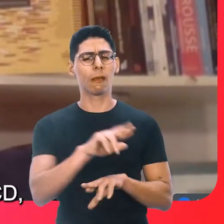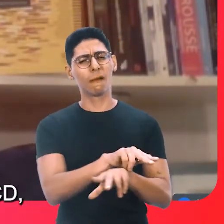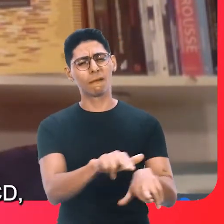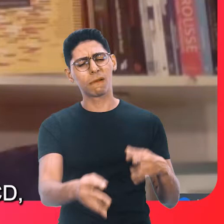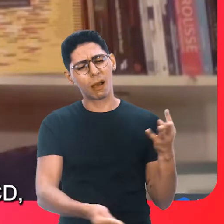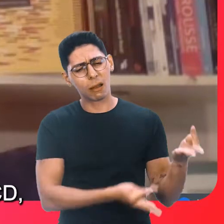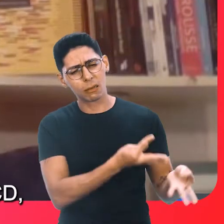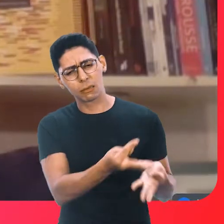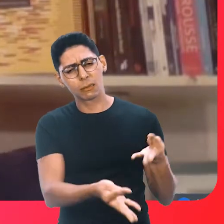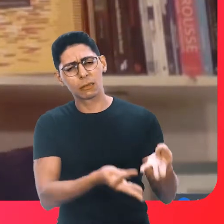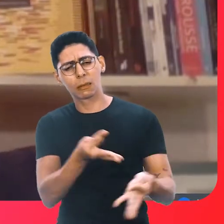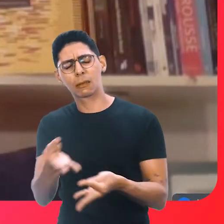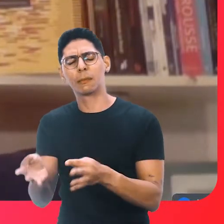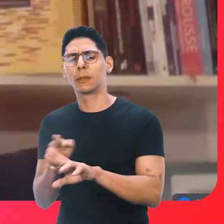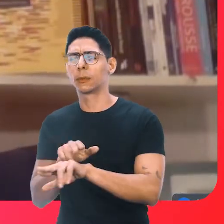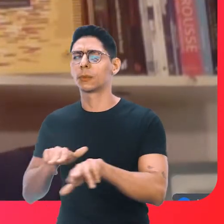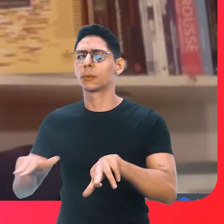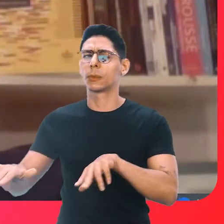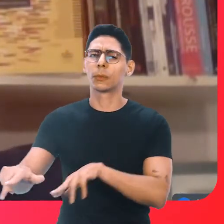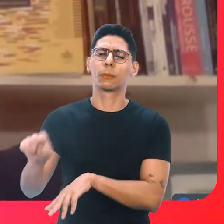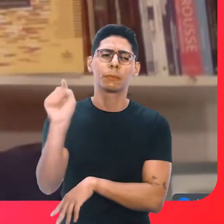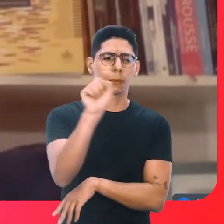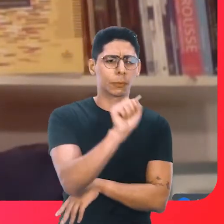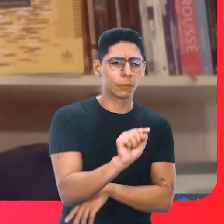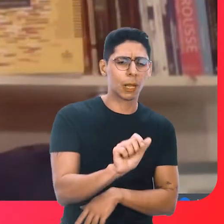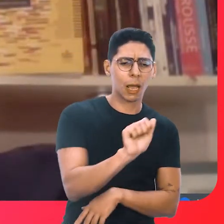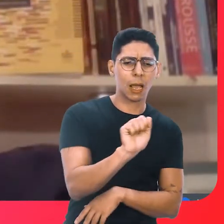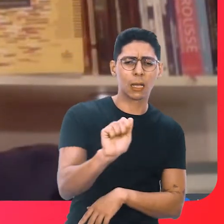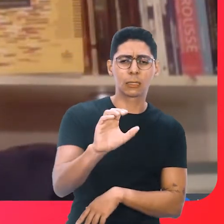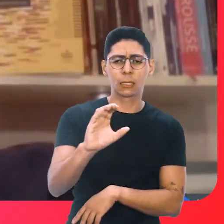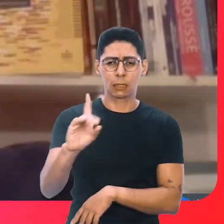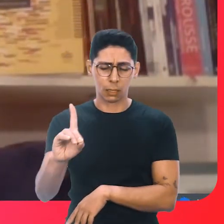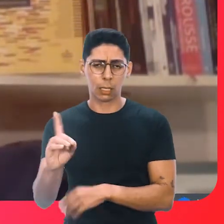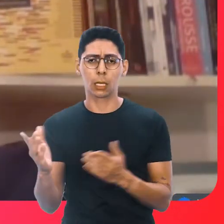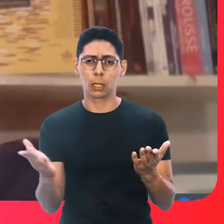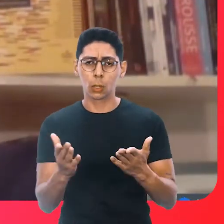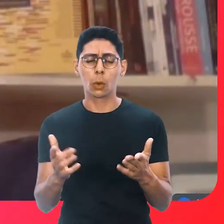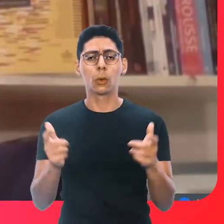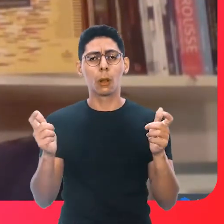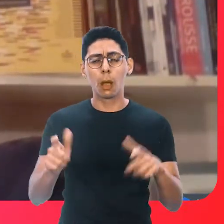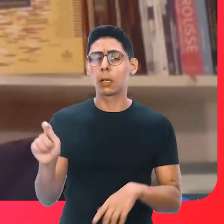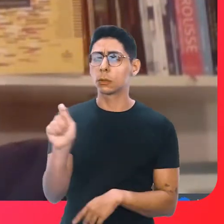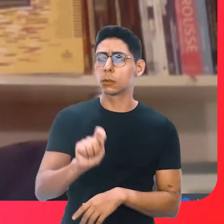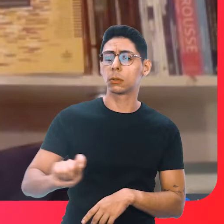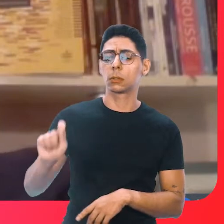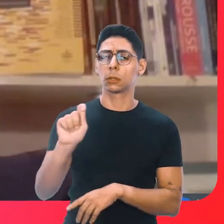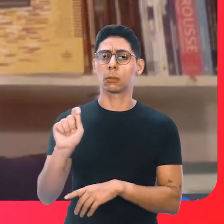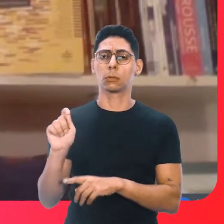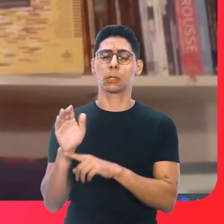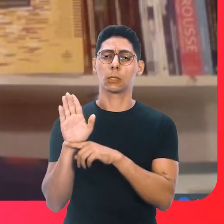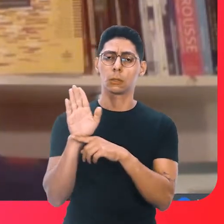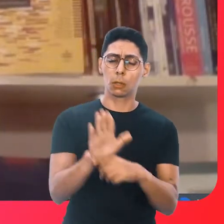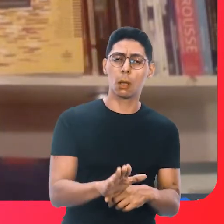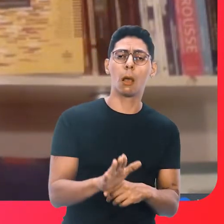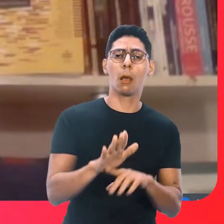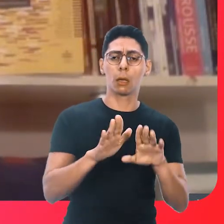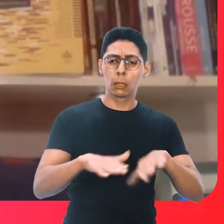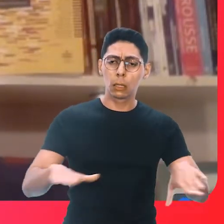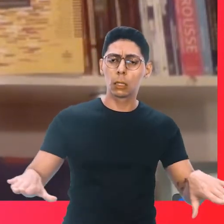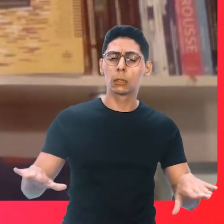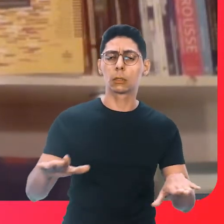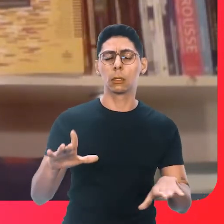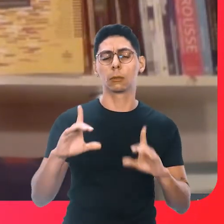também na AACD, que hoje se chama Associação de Assistência à Criança com Deficiência, na época